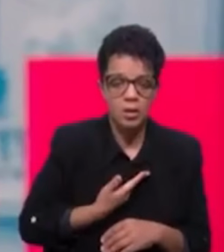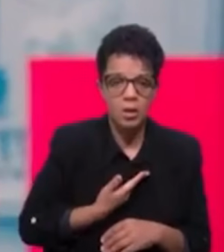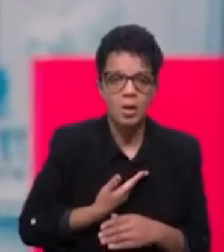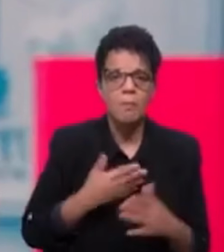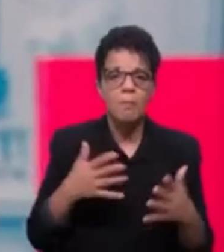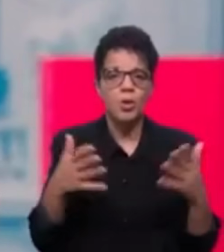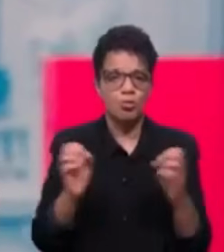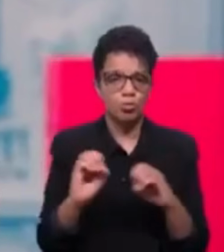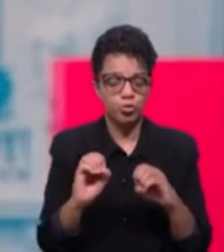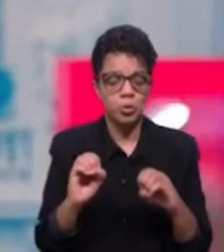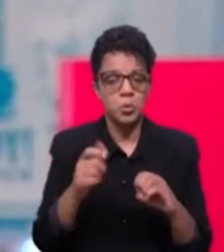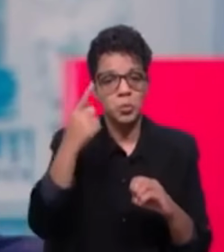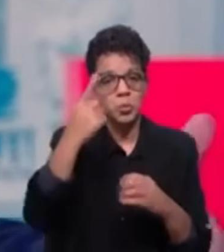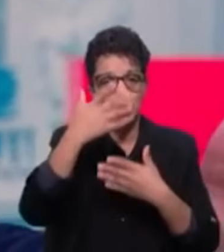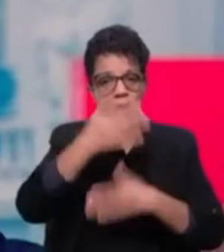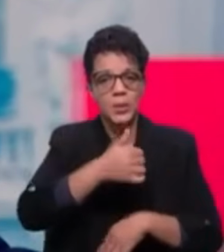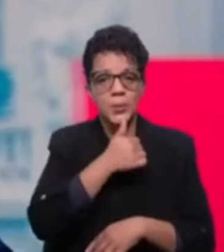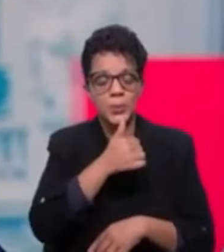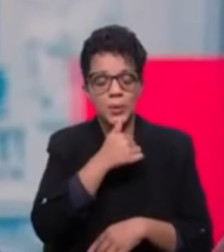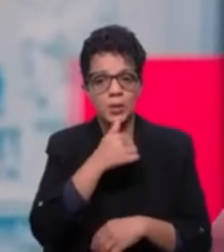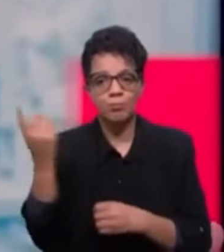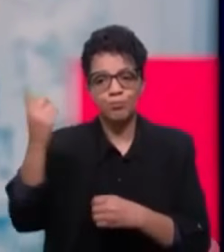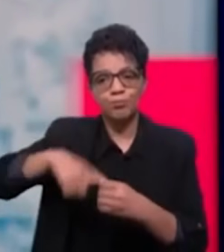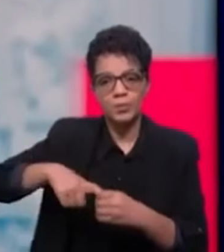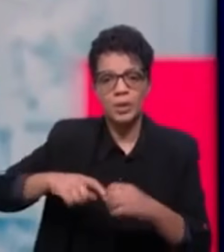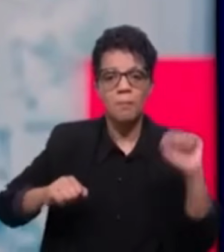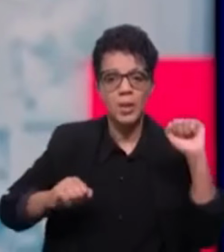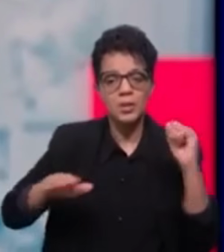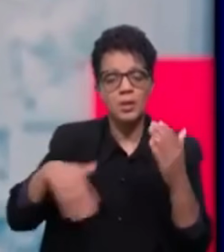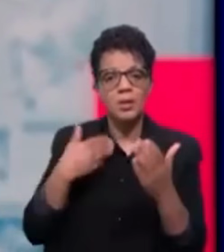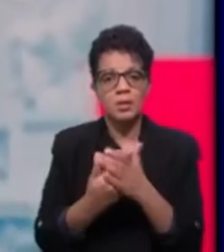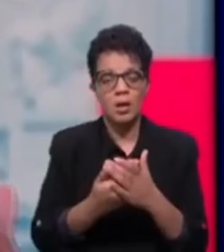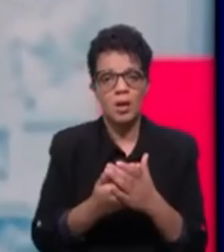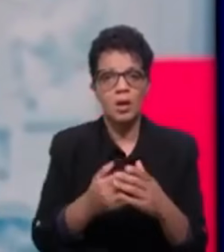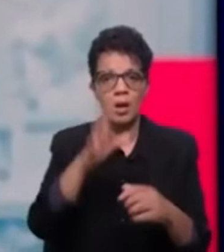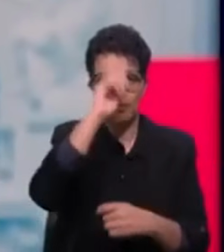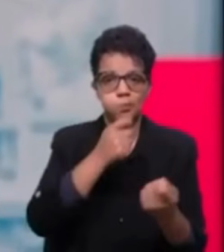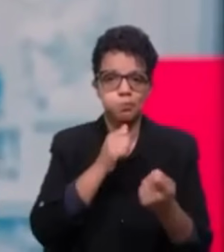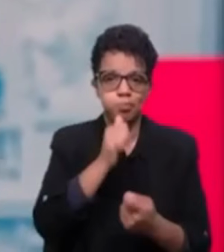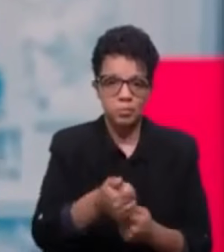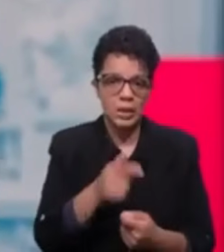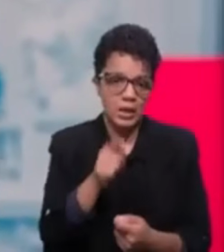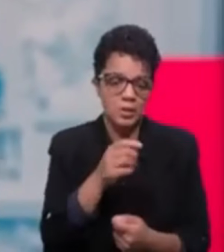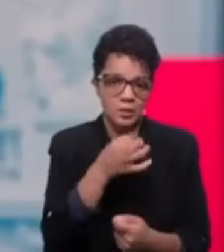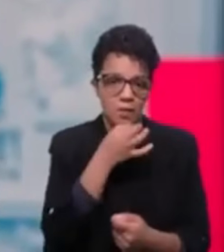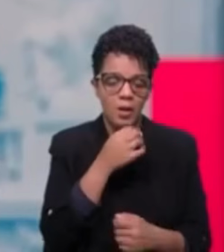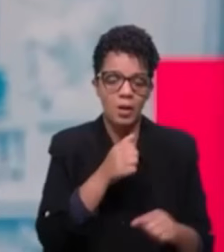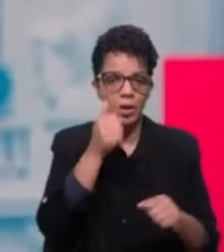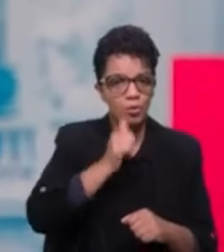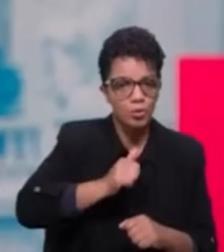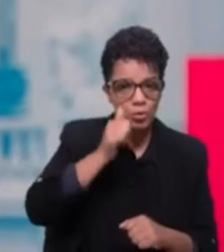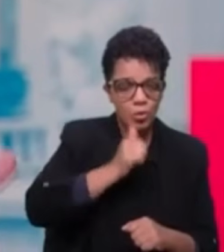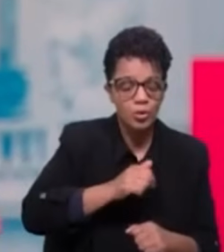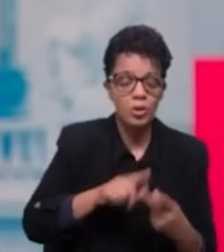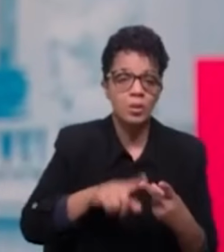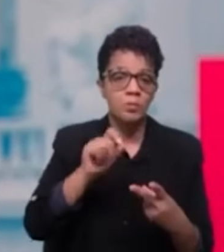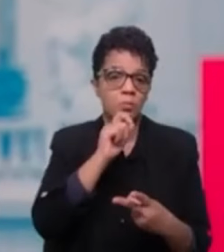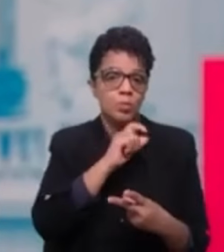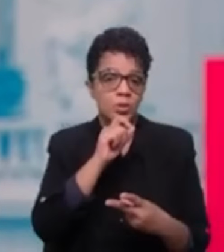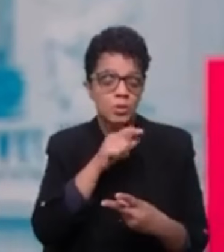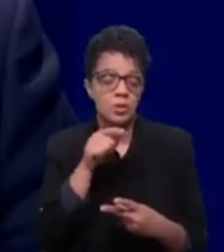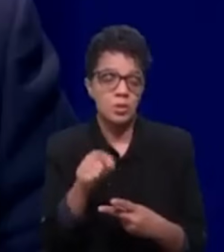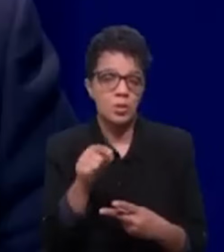maioria de decidir ou não juntar s o partido socialista para inviabilizar uma governação é isso que está em cima da mesa nos Açores E é isso que poderá vir a